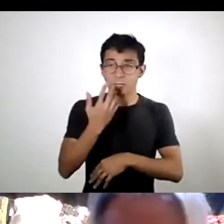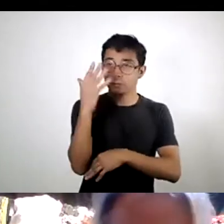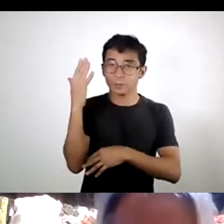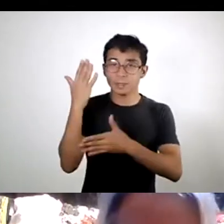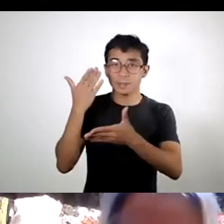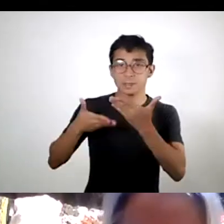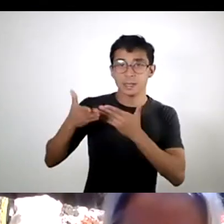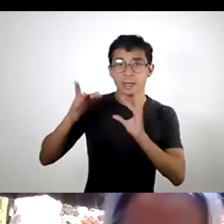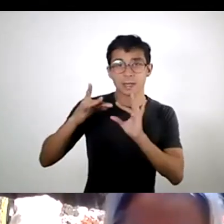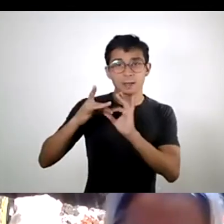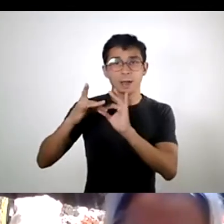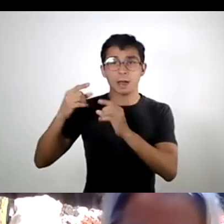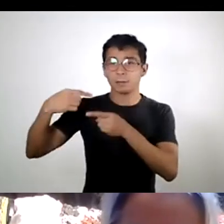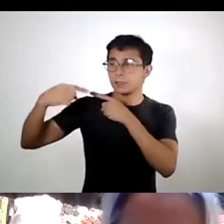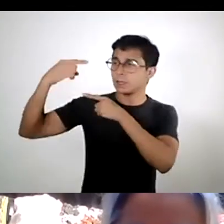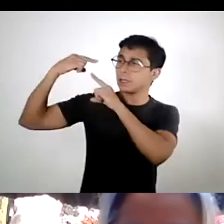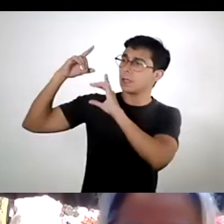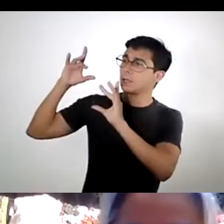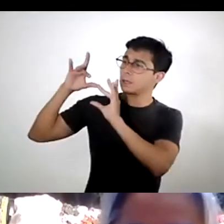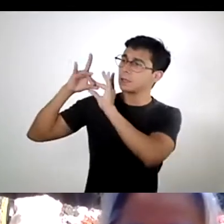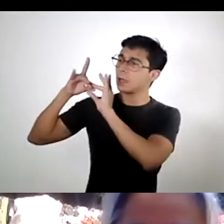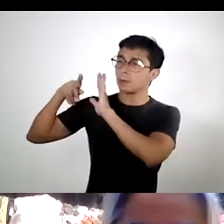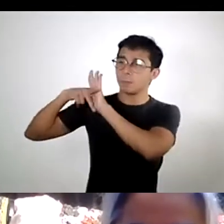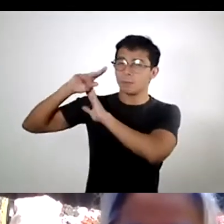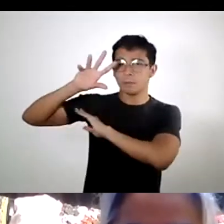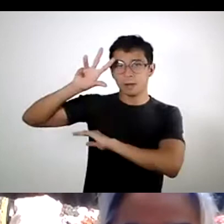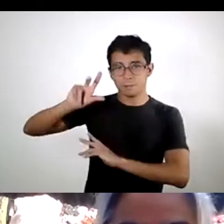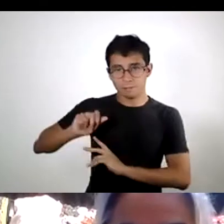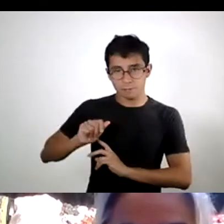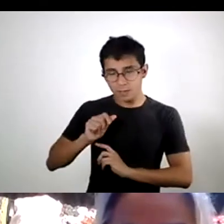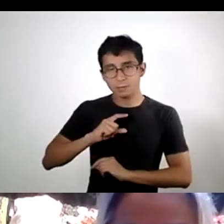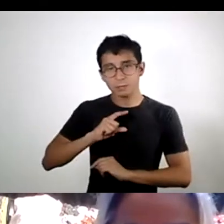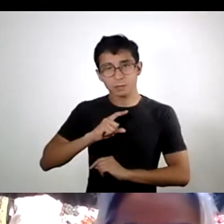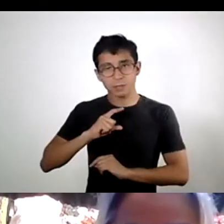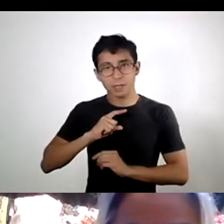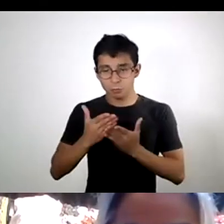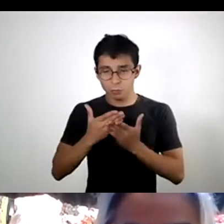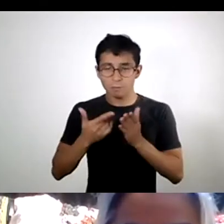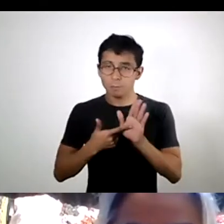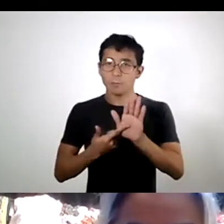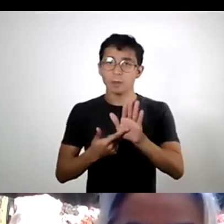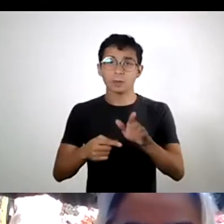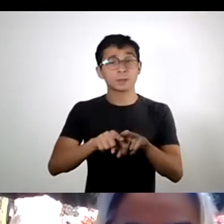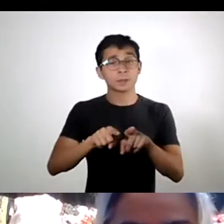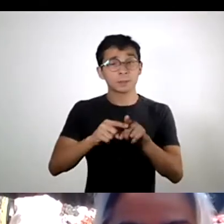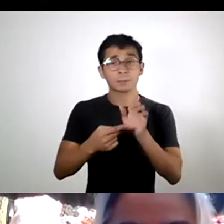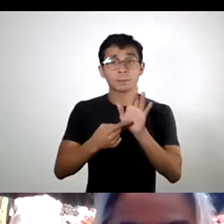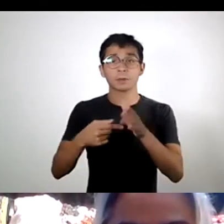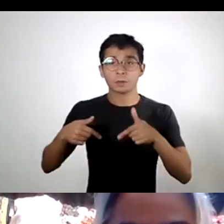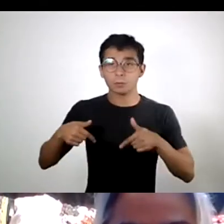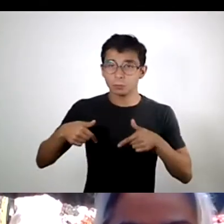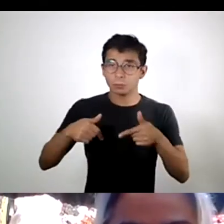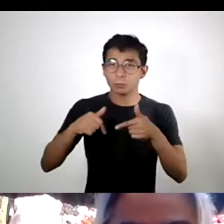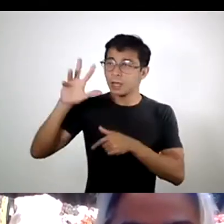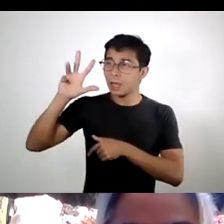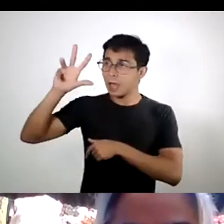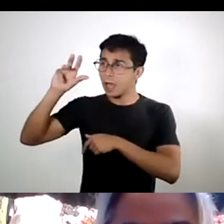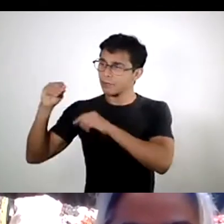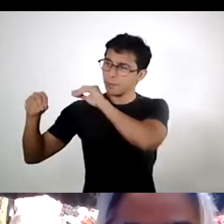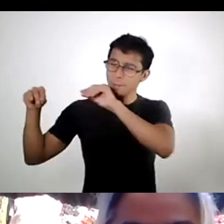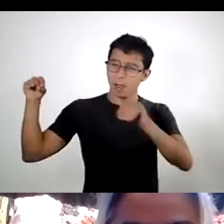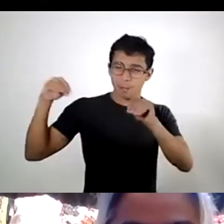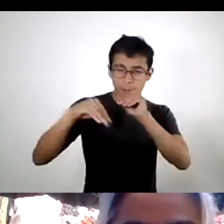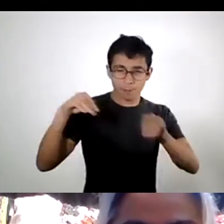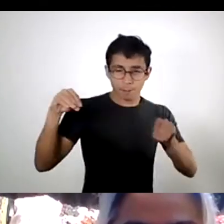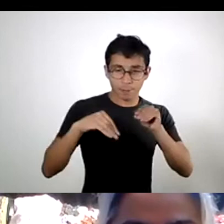uma ancestralidade africana, mas também essa luta, né, dessa diáspora africana no Brasil